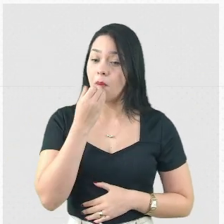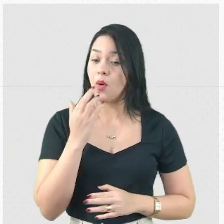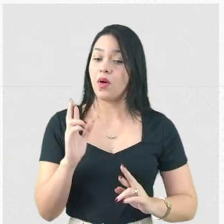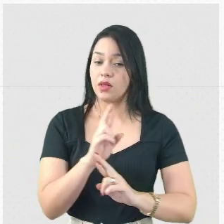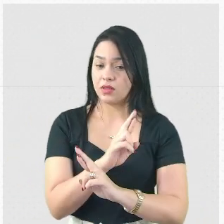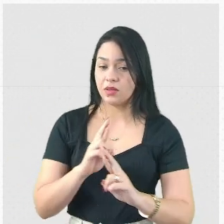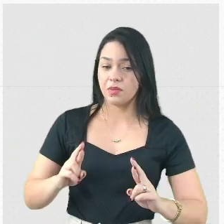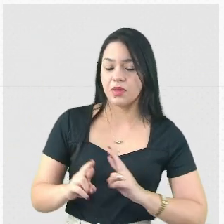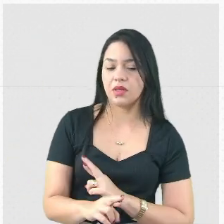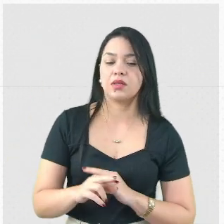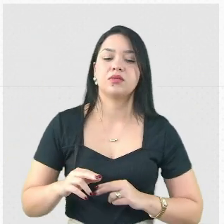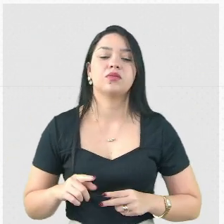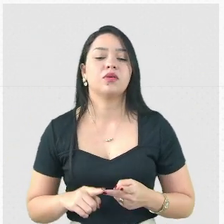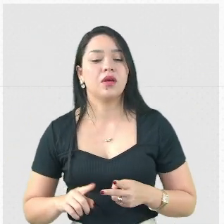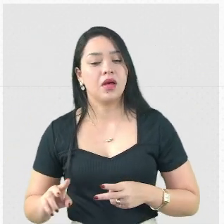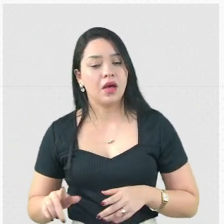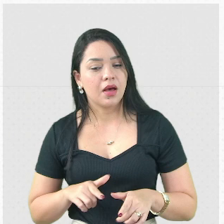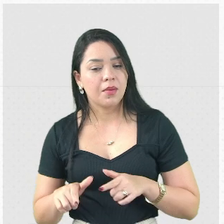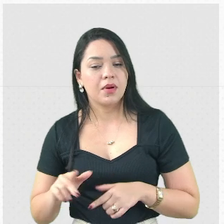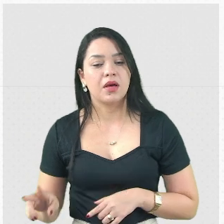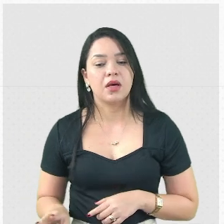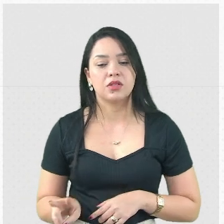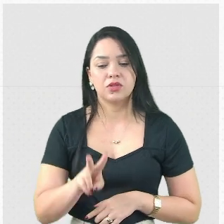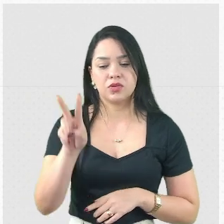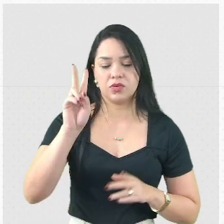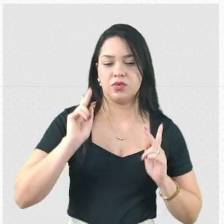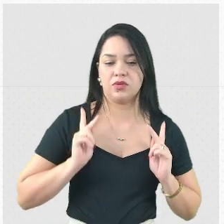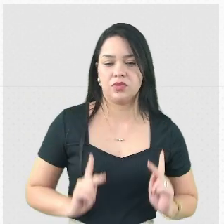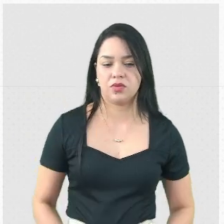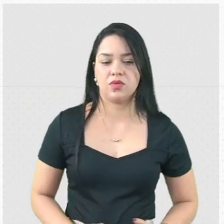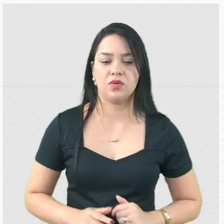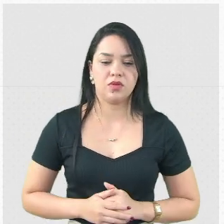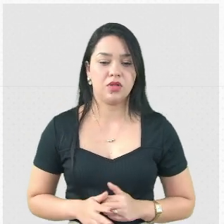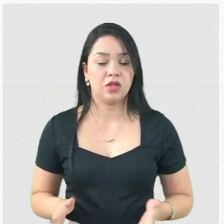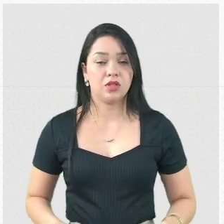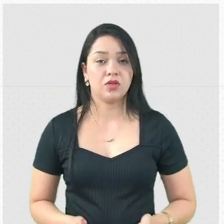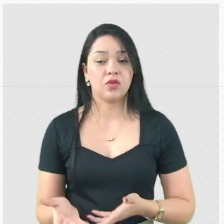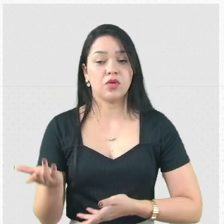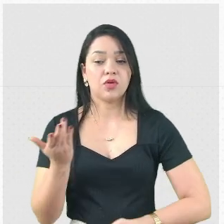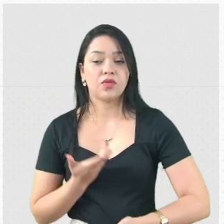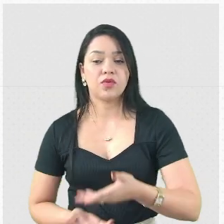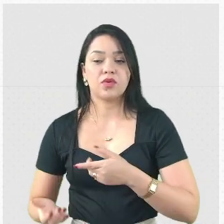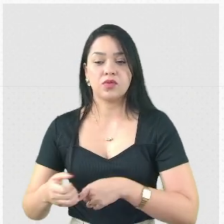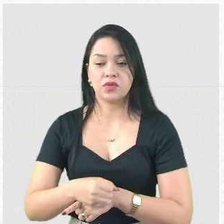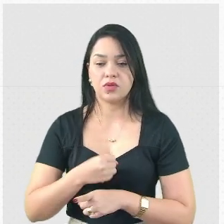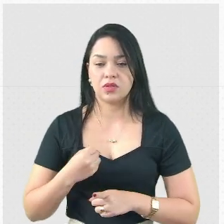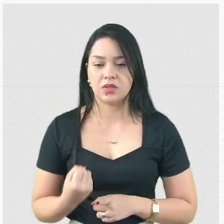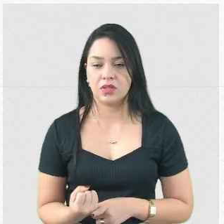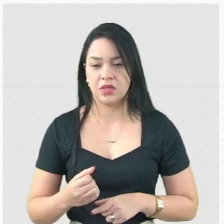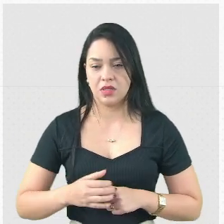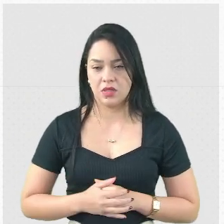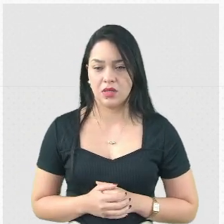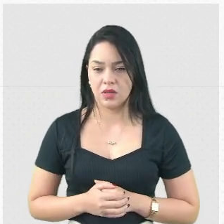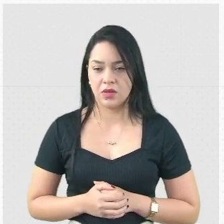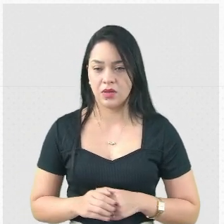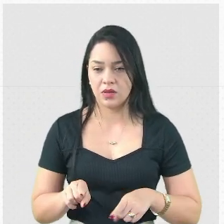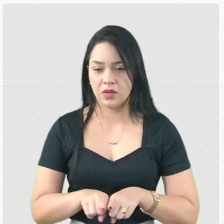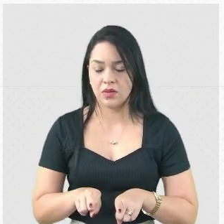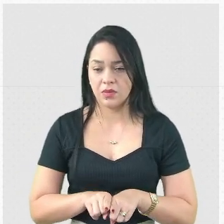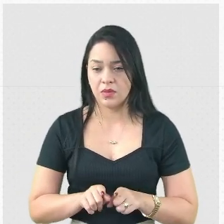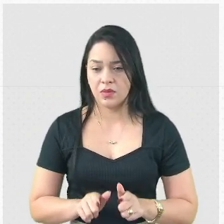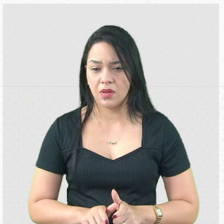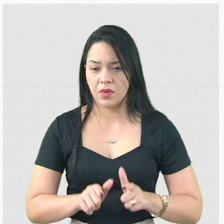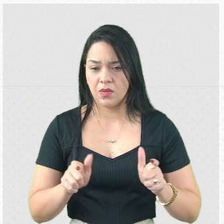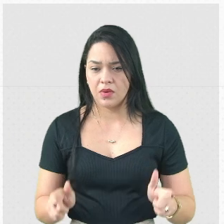relacionamento, trabalha atitudes e valores, estimula o convívio social, aumenta